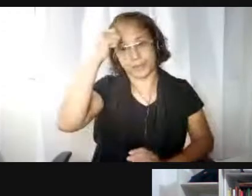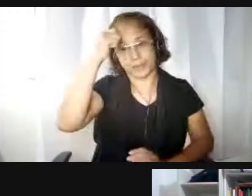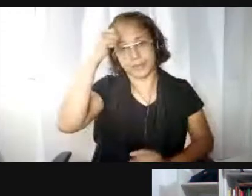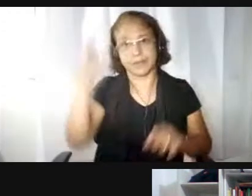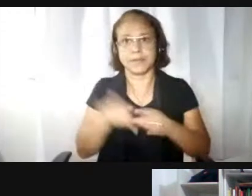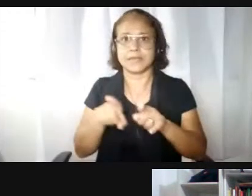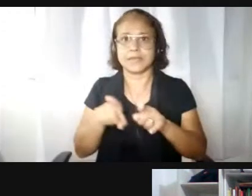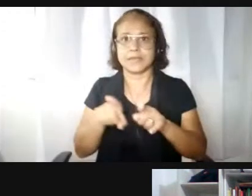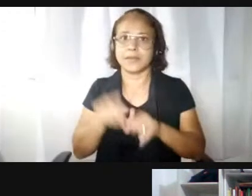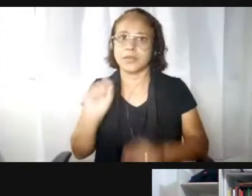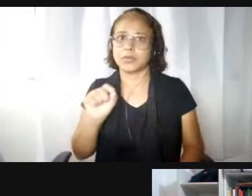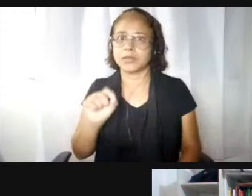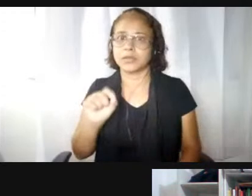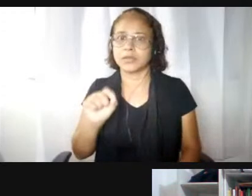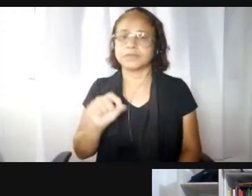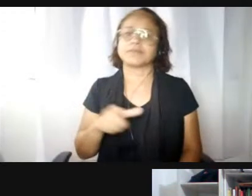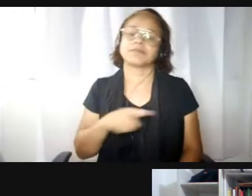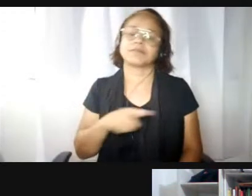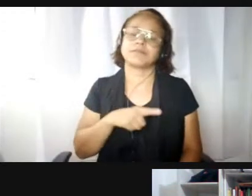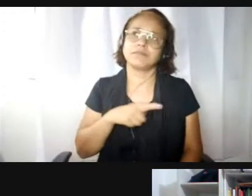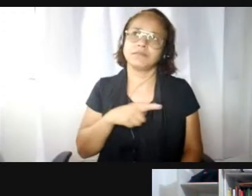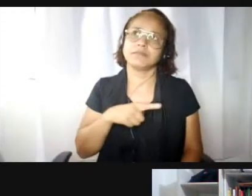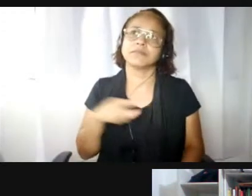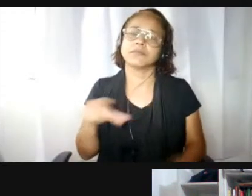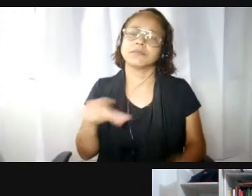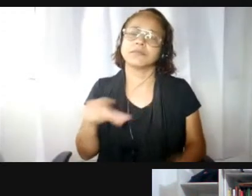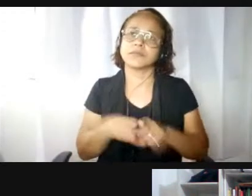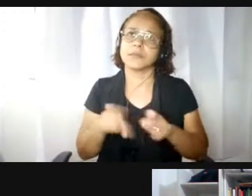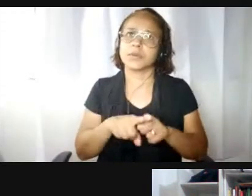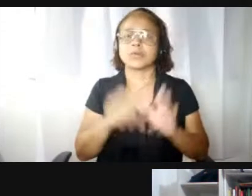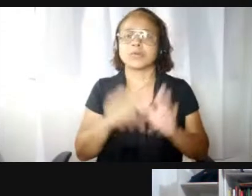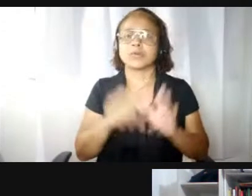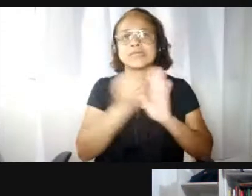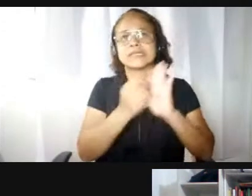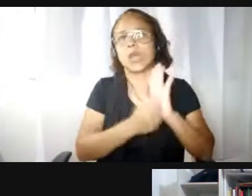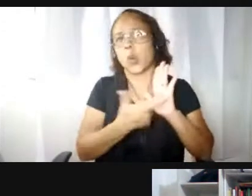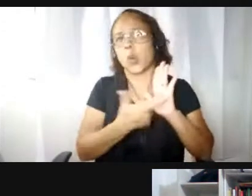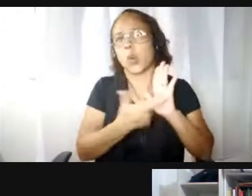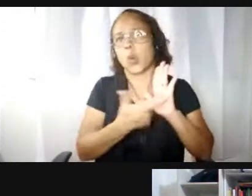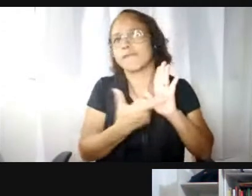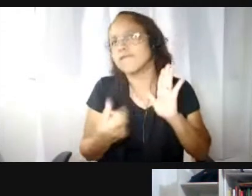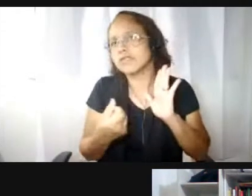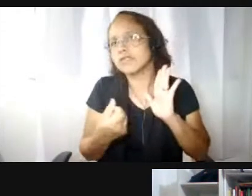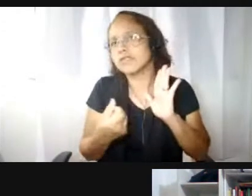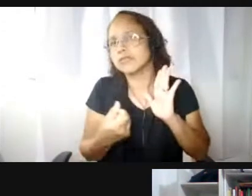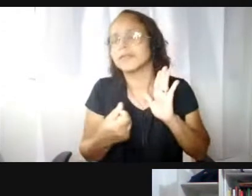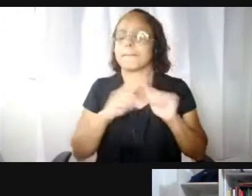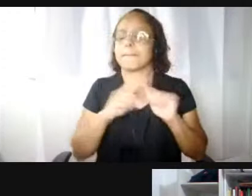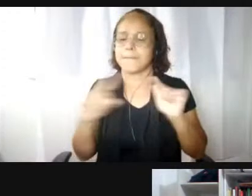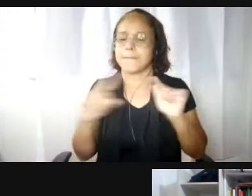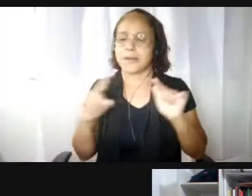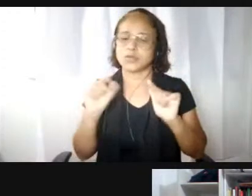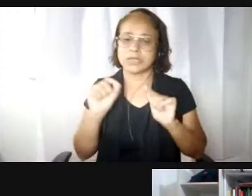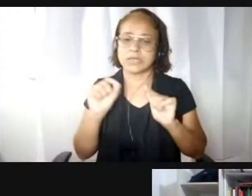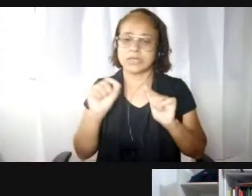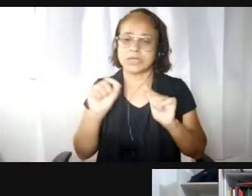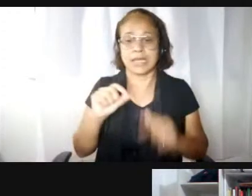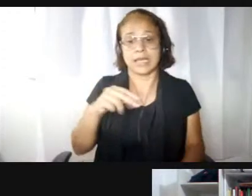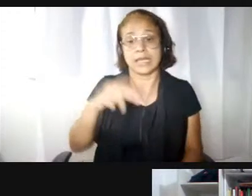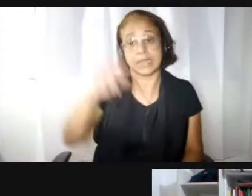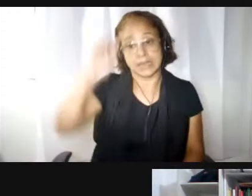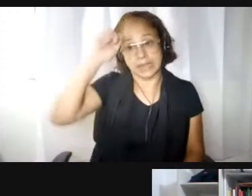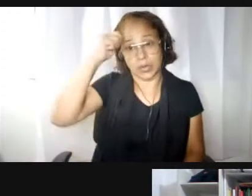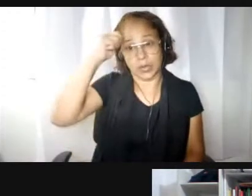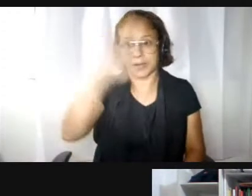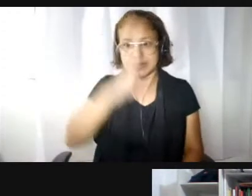essa organização tão importante na década de 30 do século XX. Mas não, a Escola da Frente Negra Brasileira, não só, embora seja